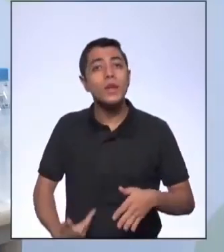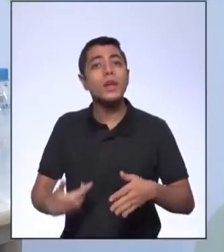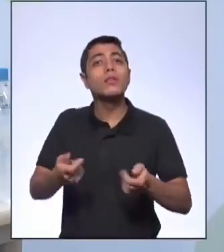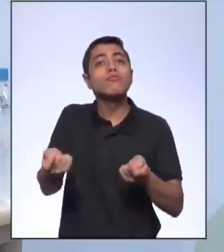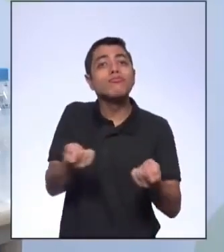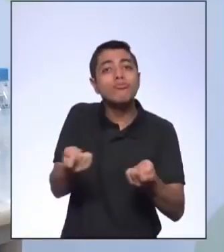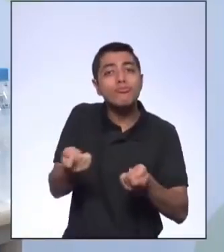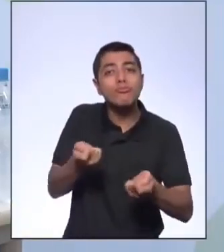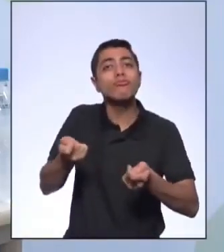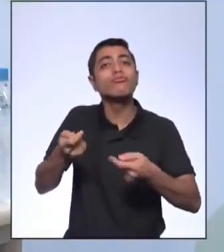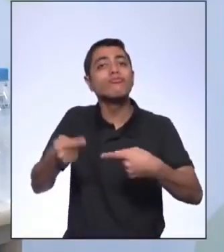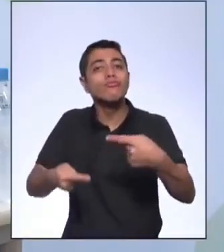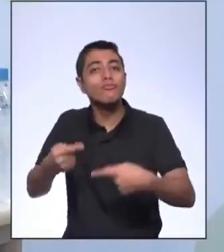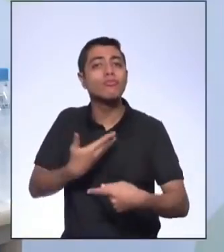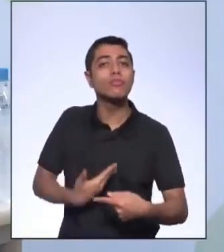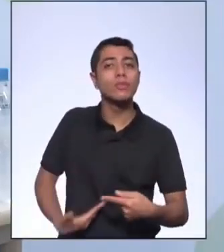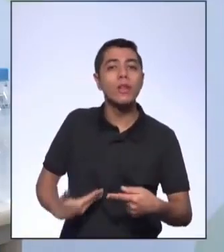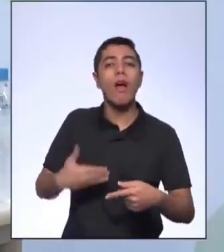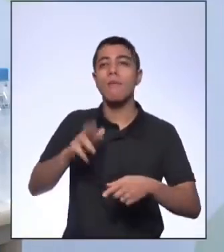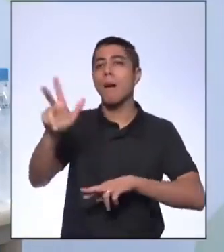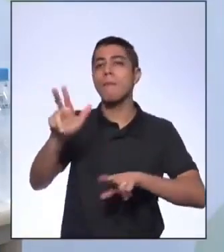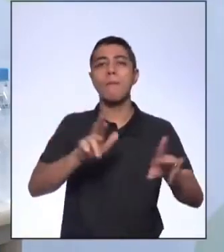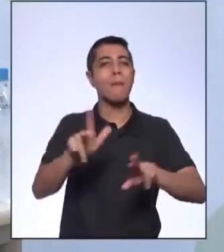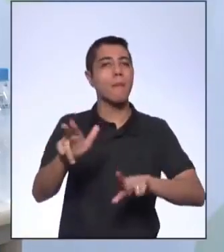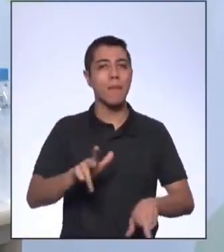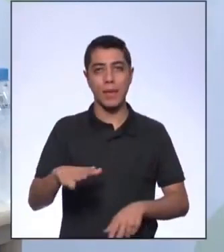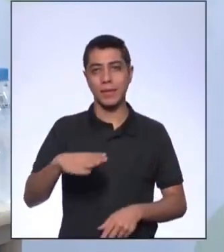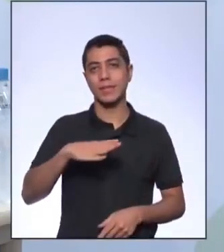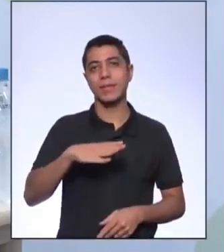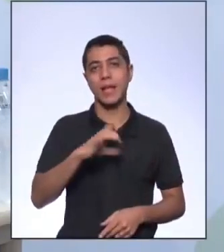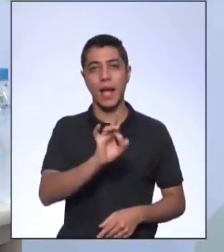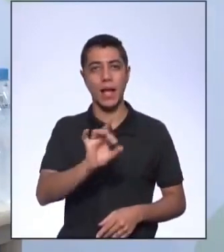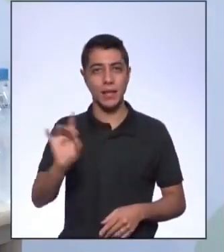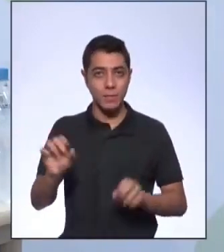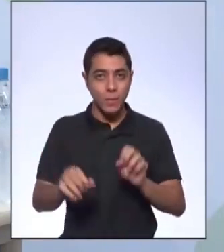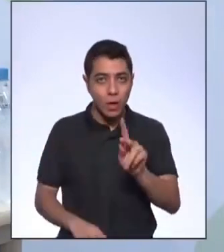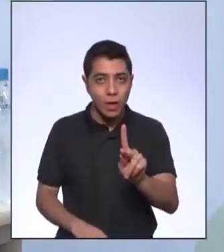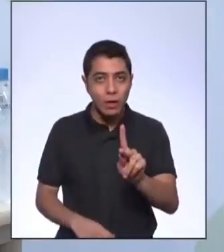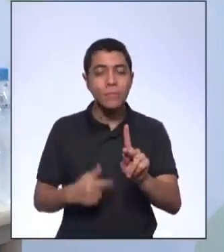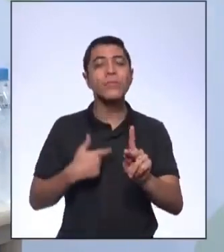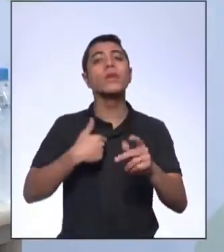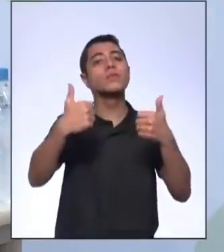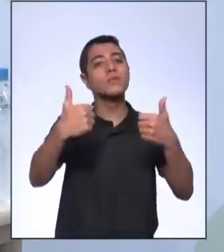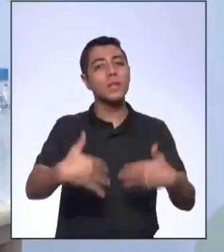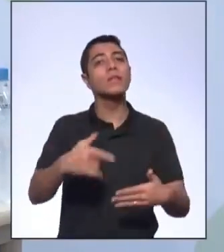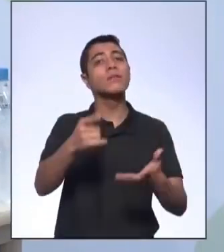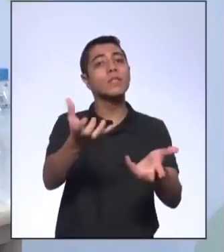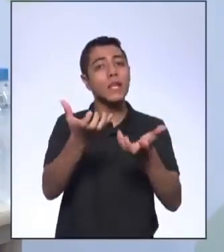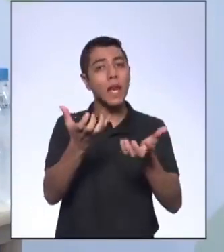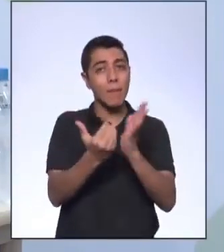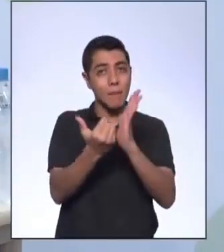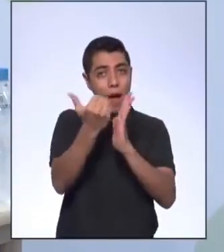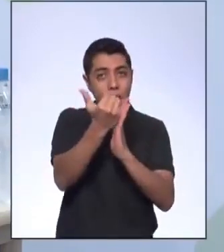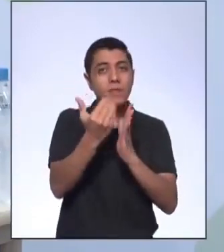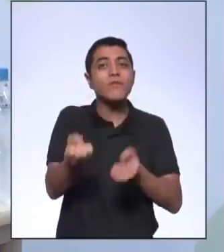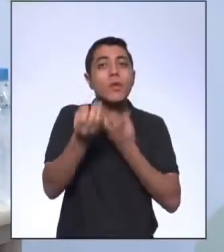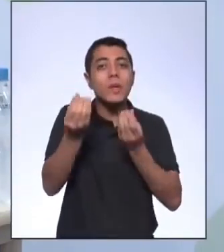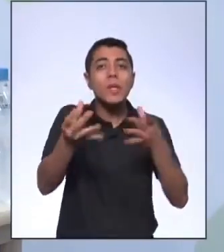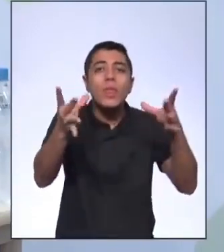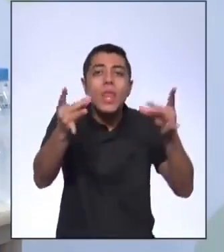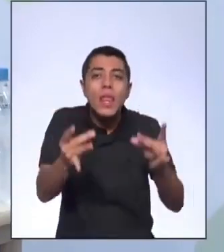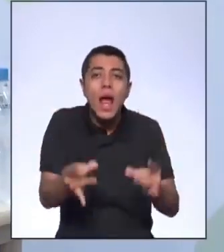que nós temos nessas idades tudo bem E a que eu falei para vocês mais detalhes entra no site do IBGE